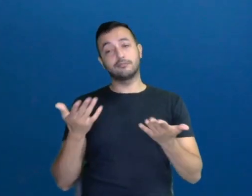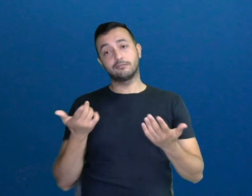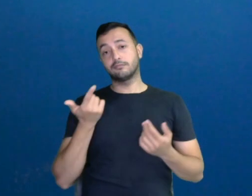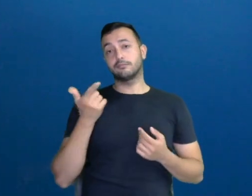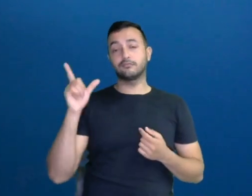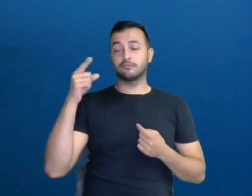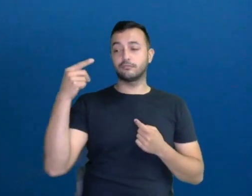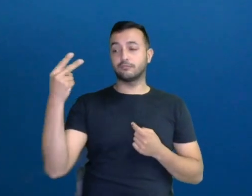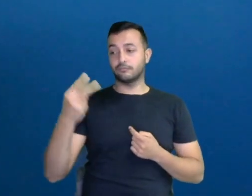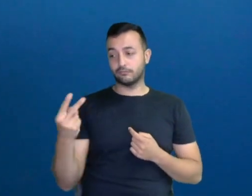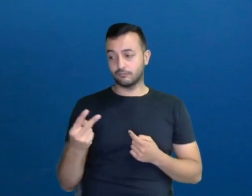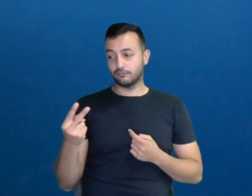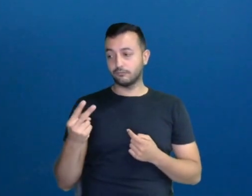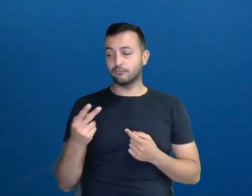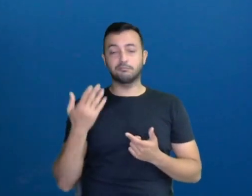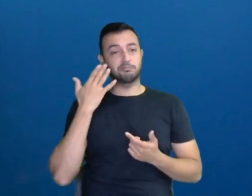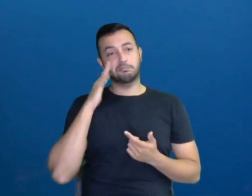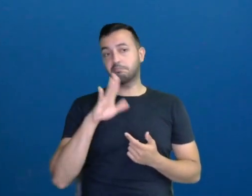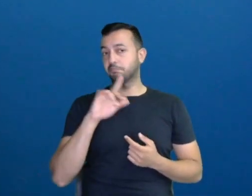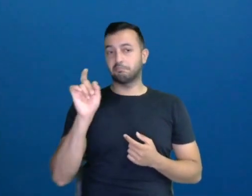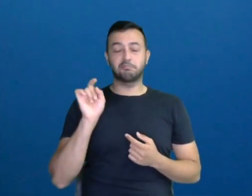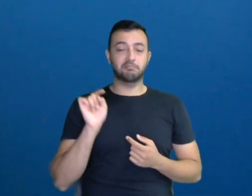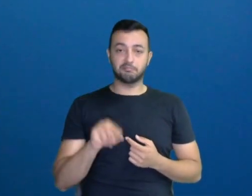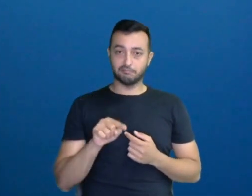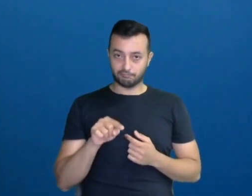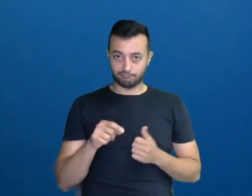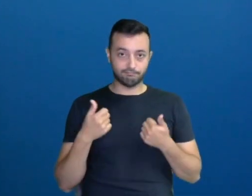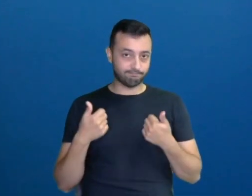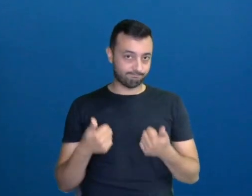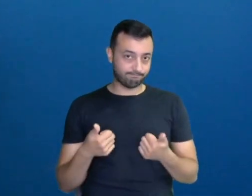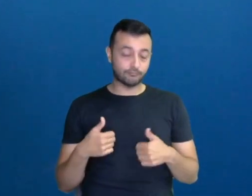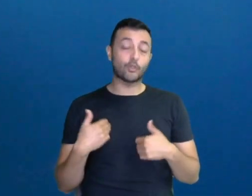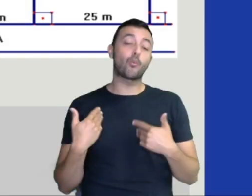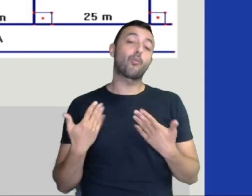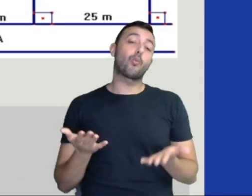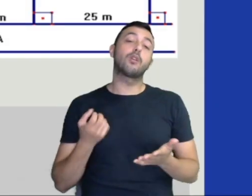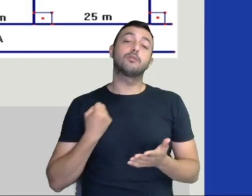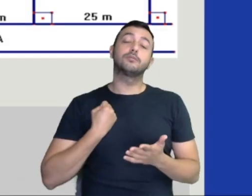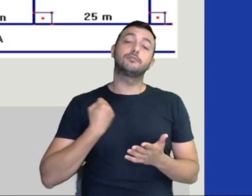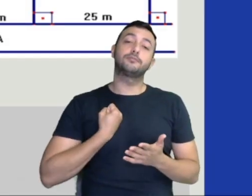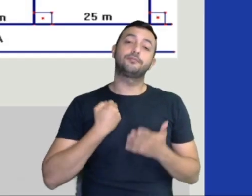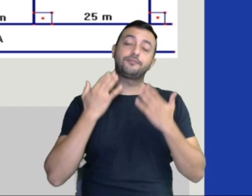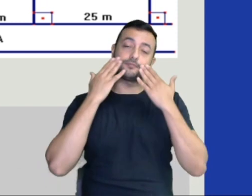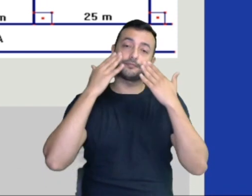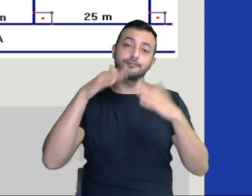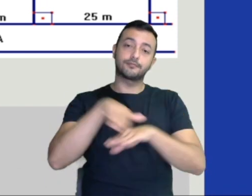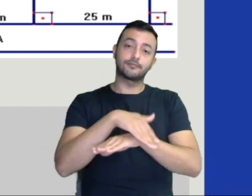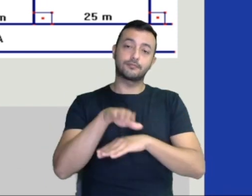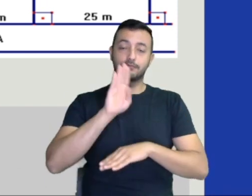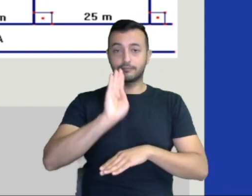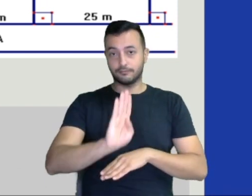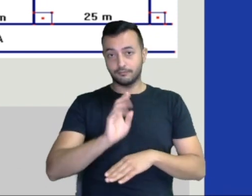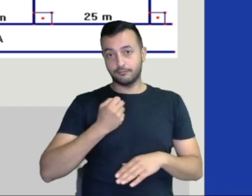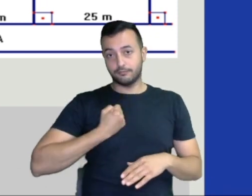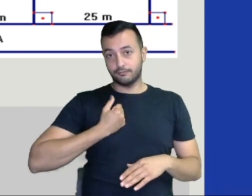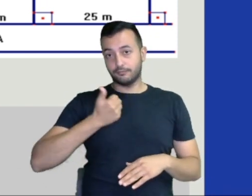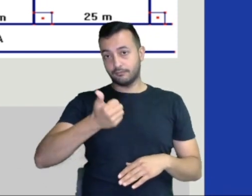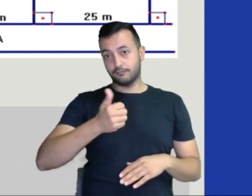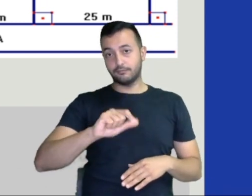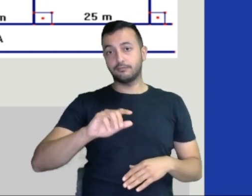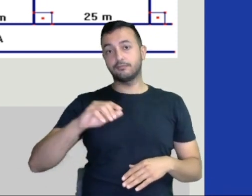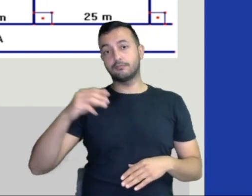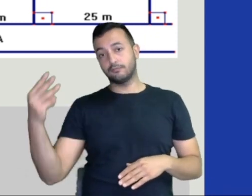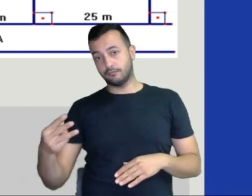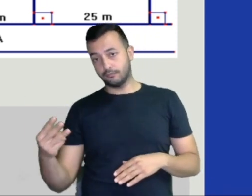outras 2 medidas são desconhecidas, tá bom? Qual é a medida da frente para a rua B dos lotes 1 e